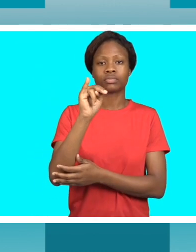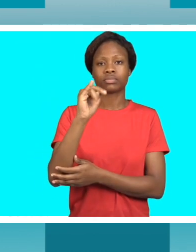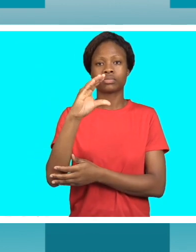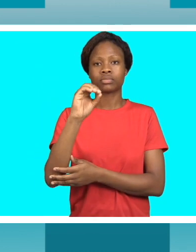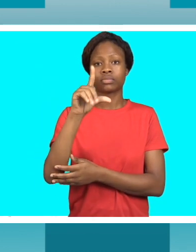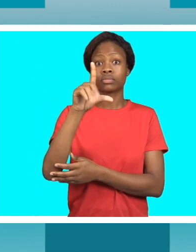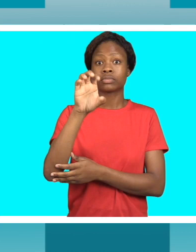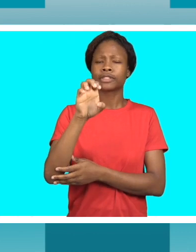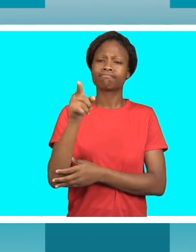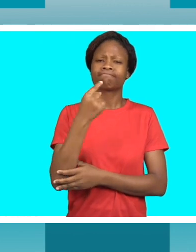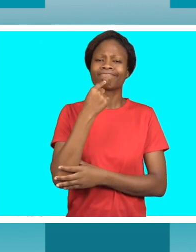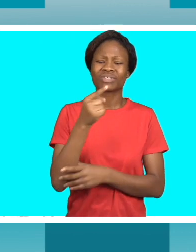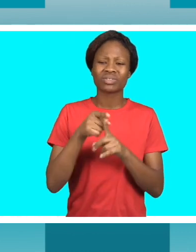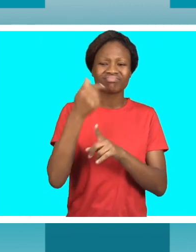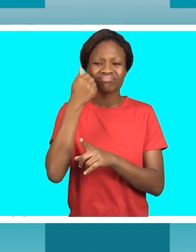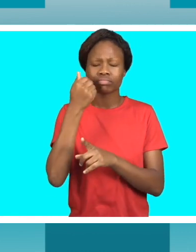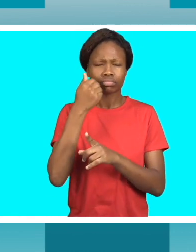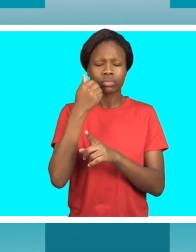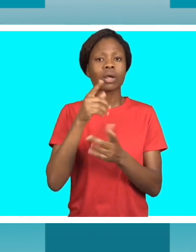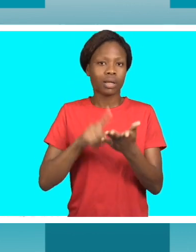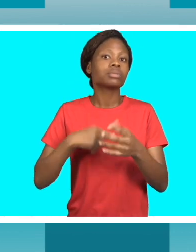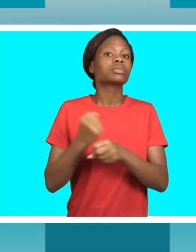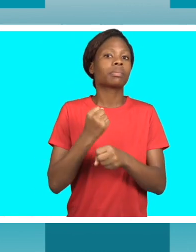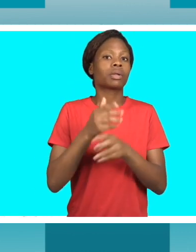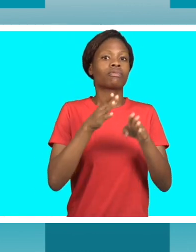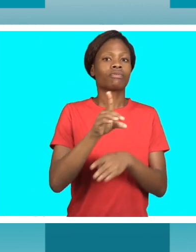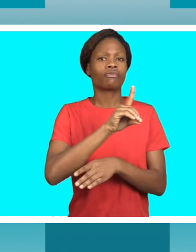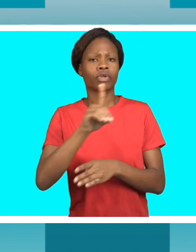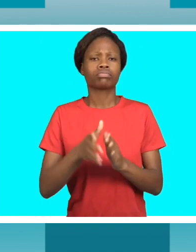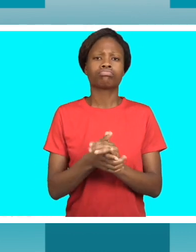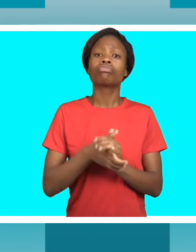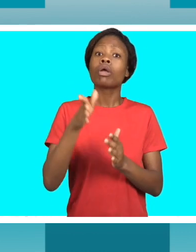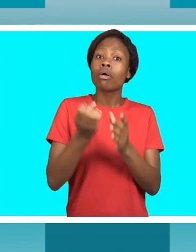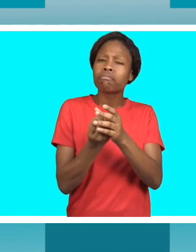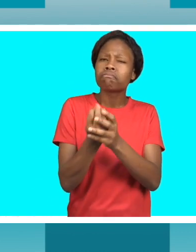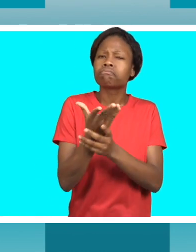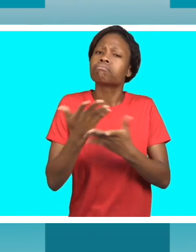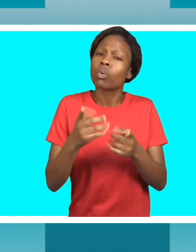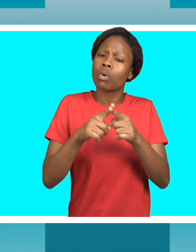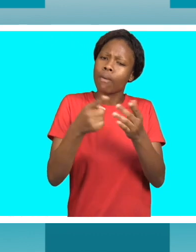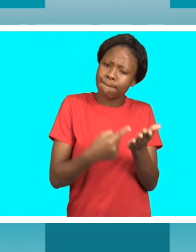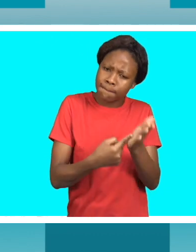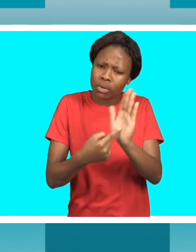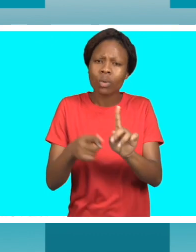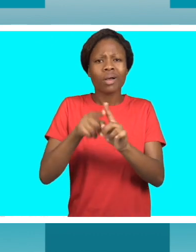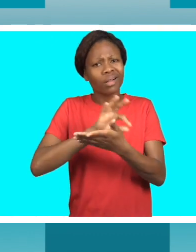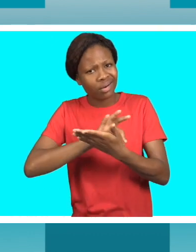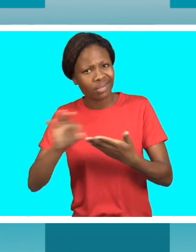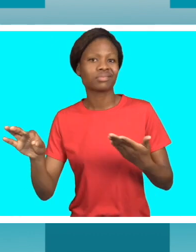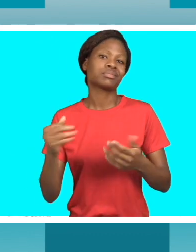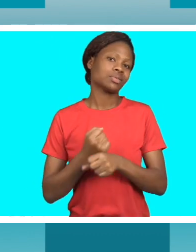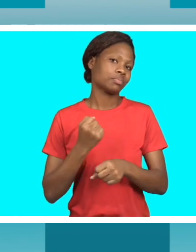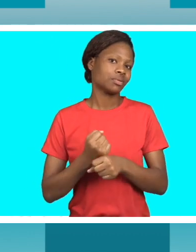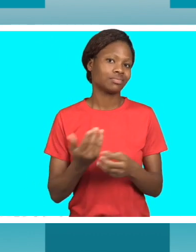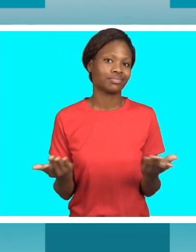Nicole esclarece que não se trata de favorecer as pessoas com deficiência, mas criar condições para que elas possam mostrar as suas